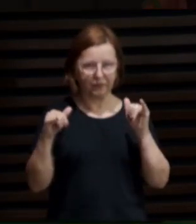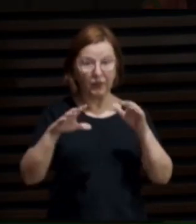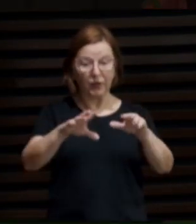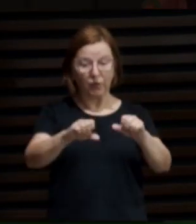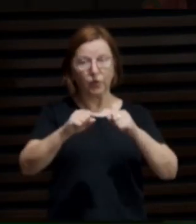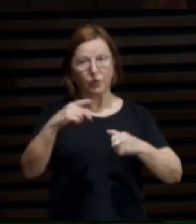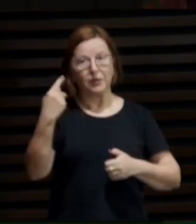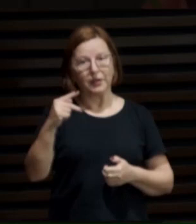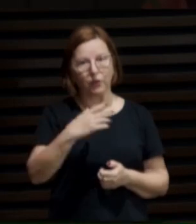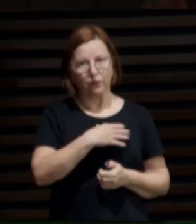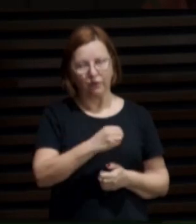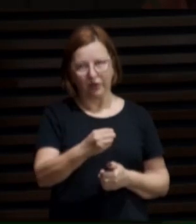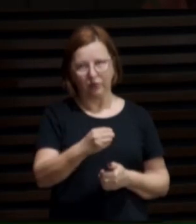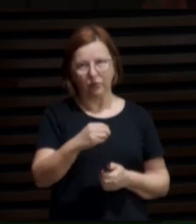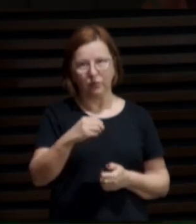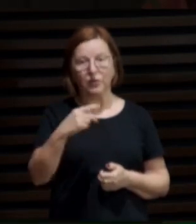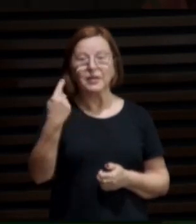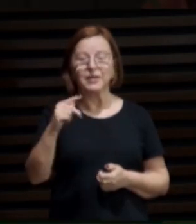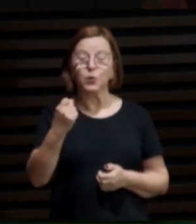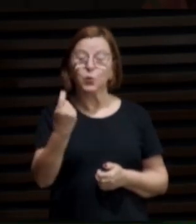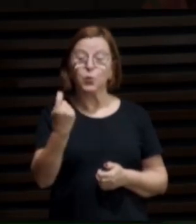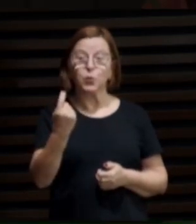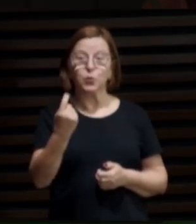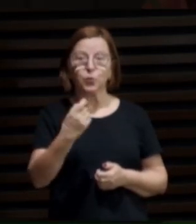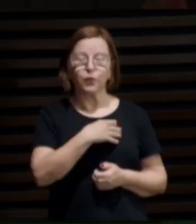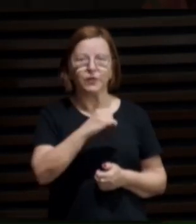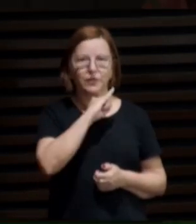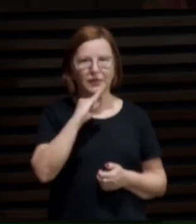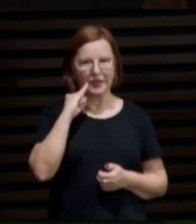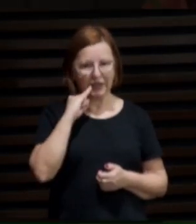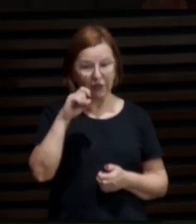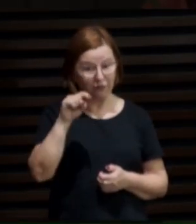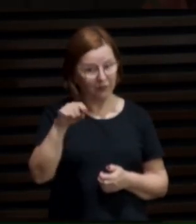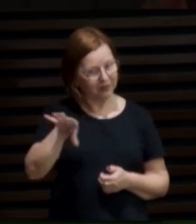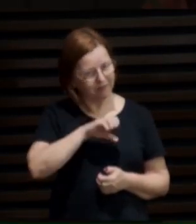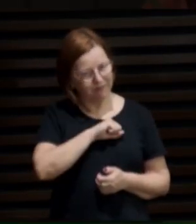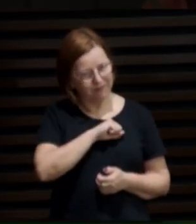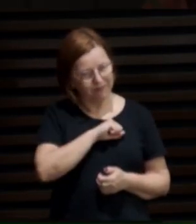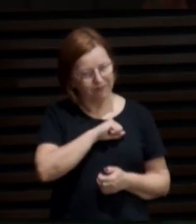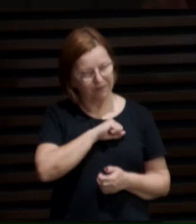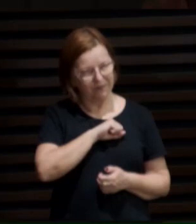filho, o teu único filho, Isaac, a quem amas.